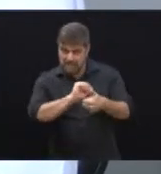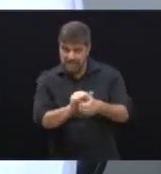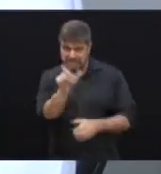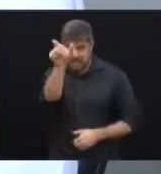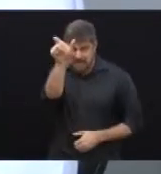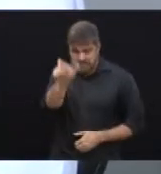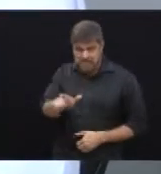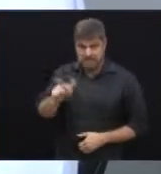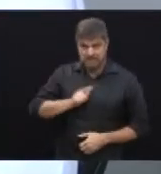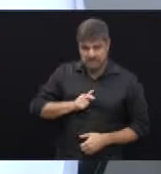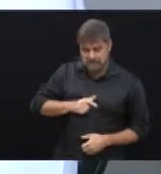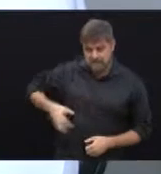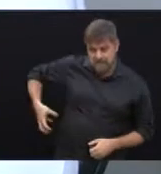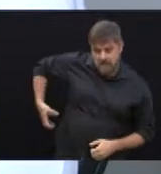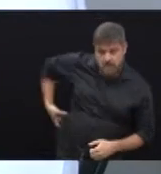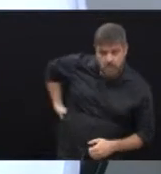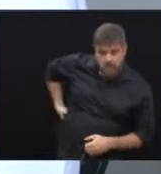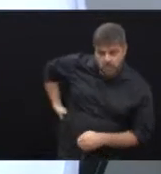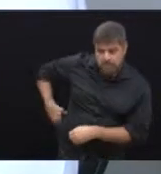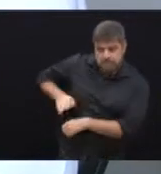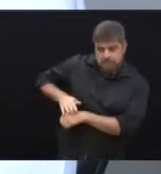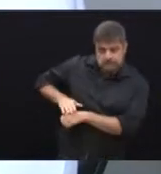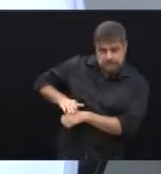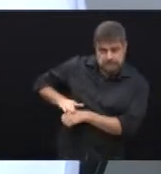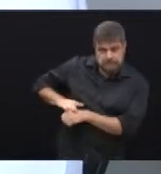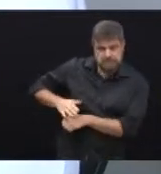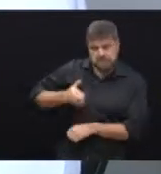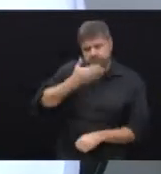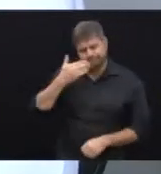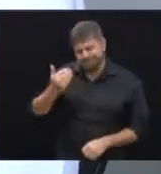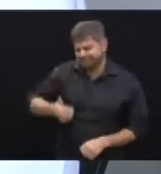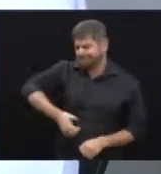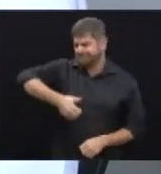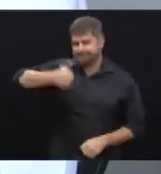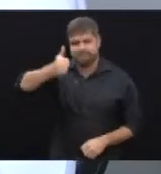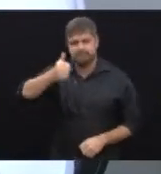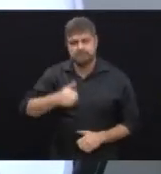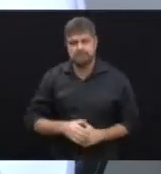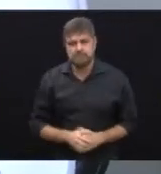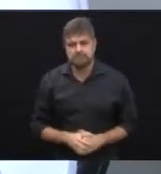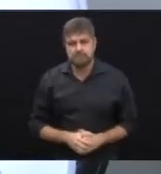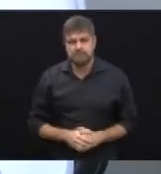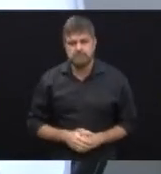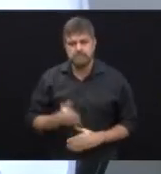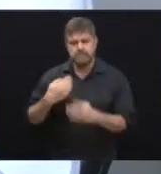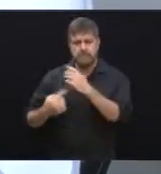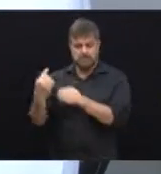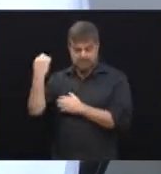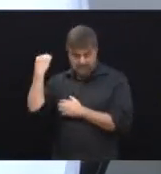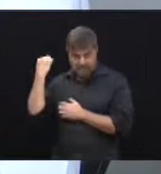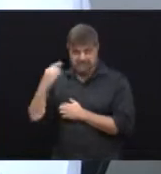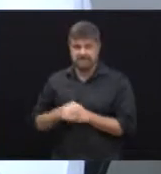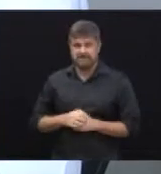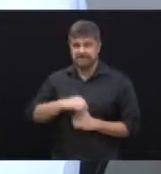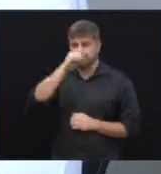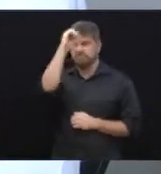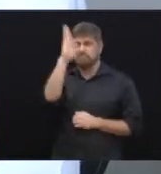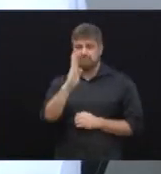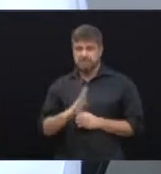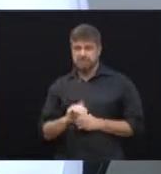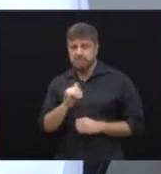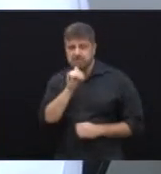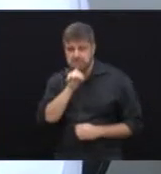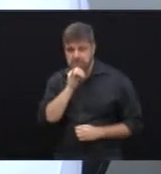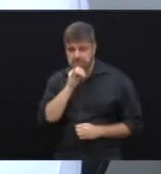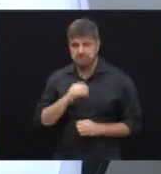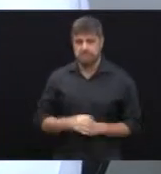vida do paciente que tem doença renal melhorou bastante, né? Quando eu comecei no Brasil, para